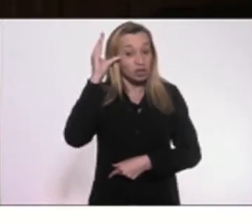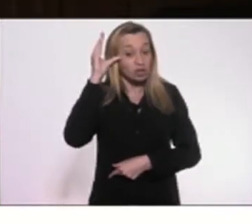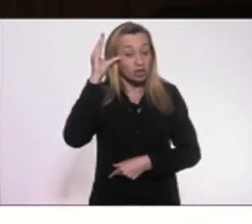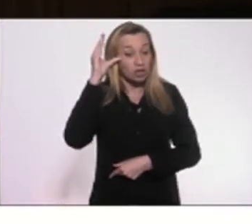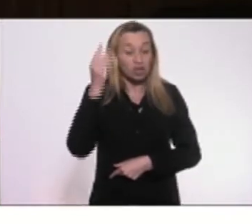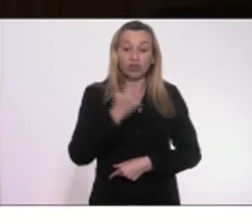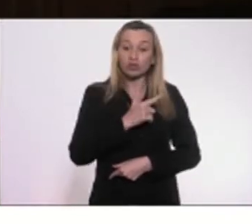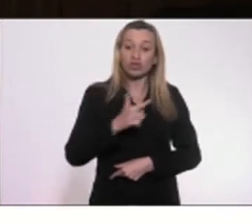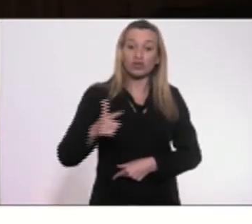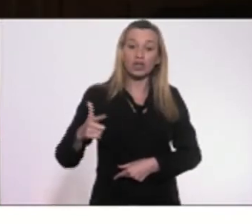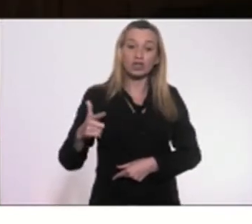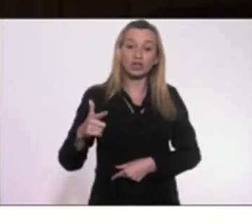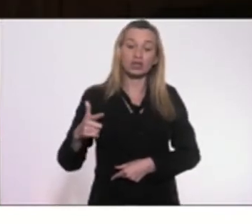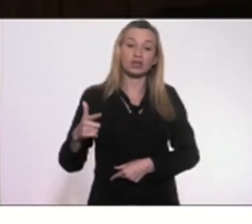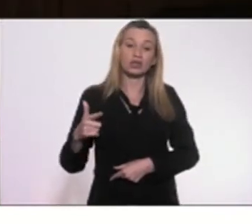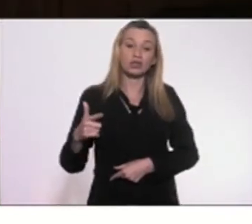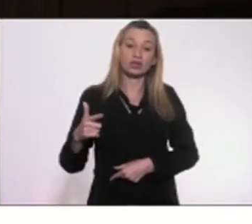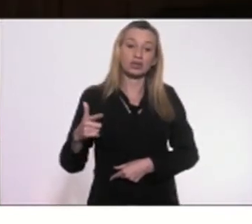tivesse origem